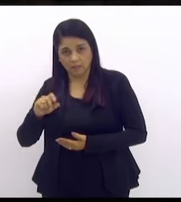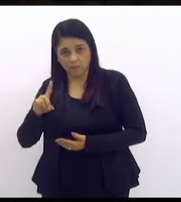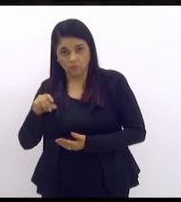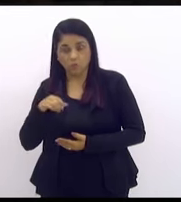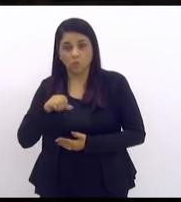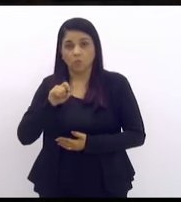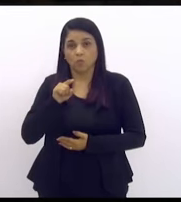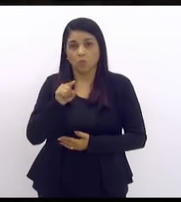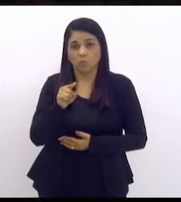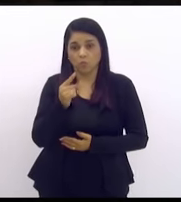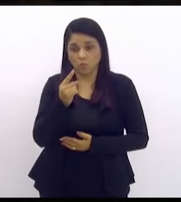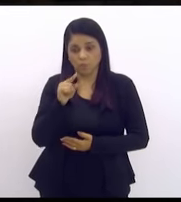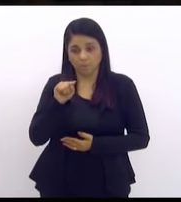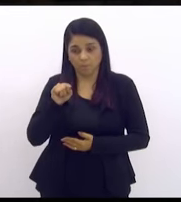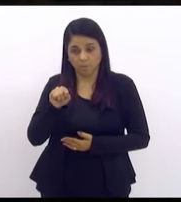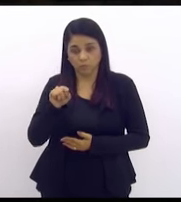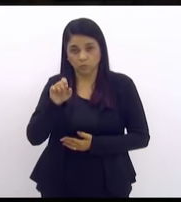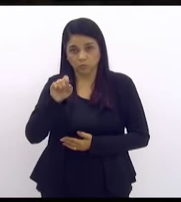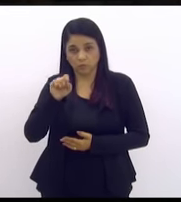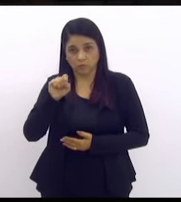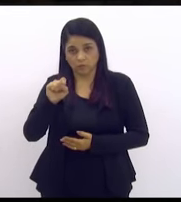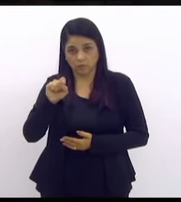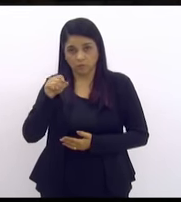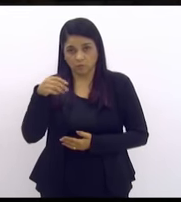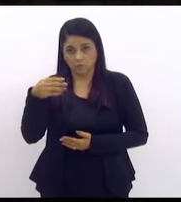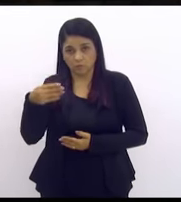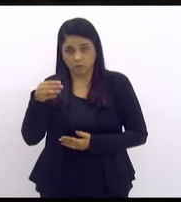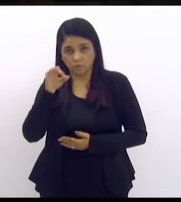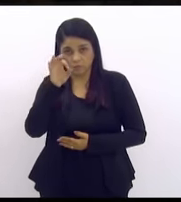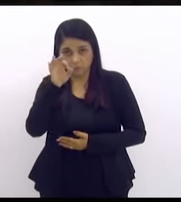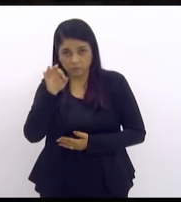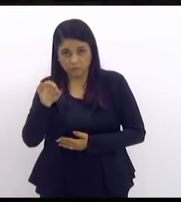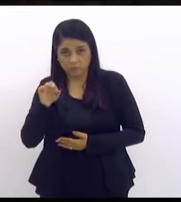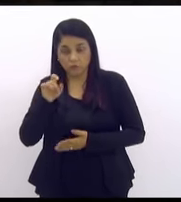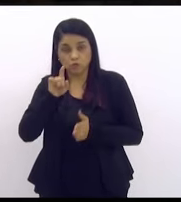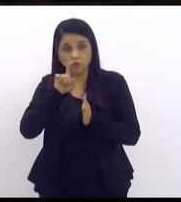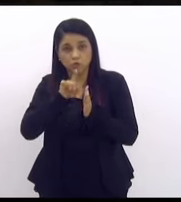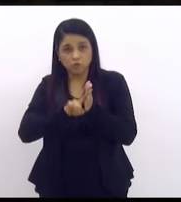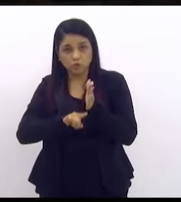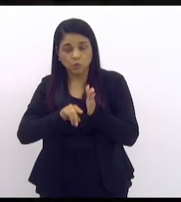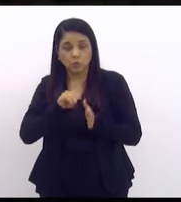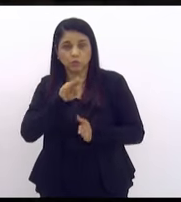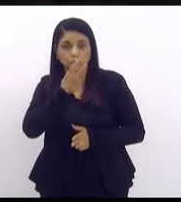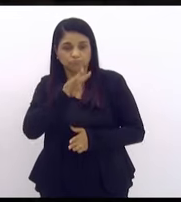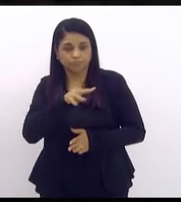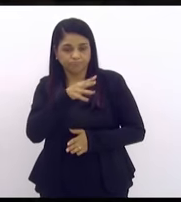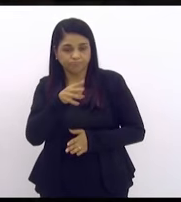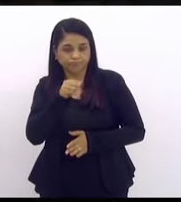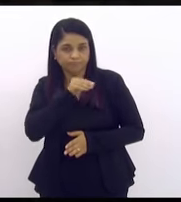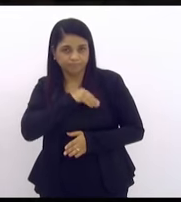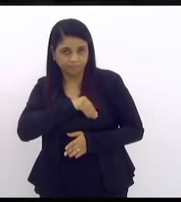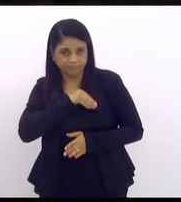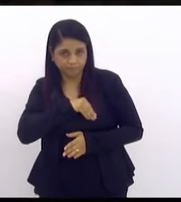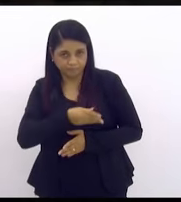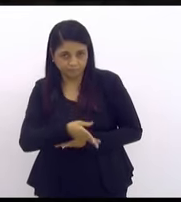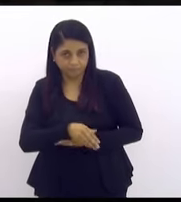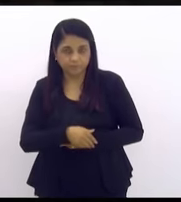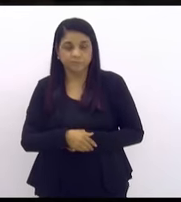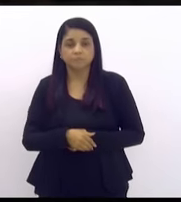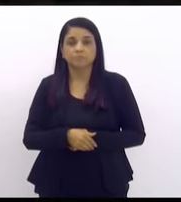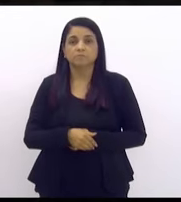1,84% ao mês, para desconto em folha. Ora, e ele no